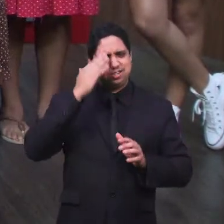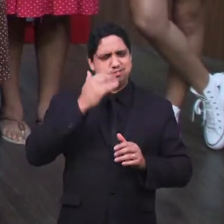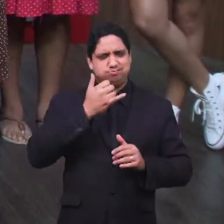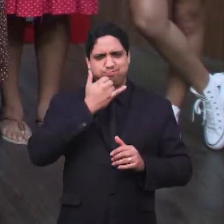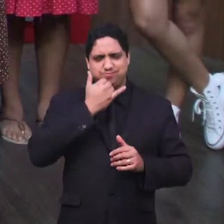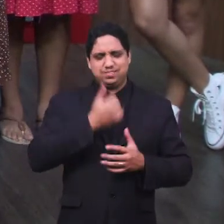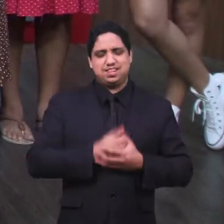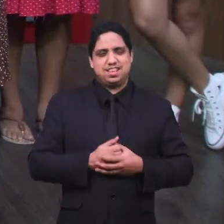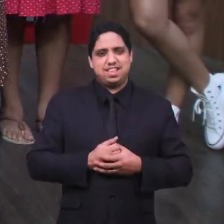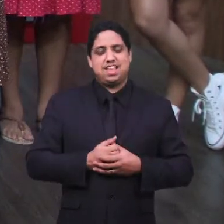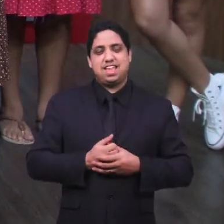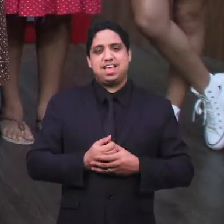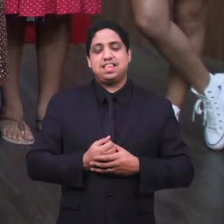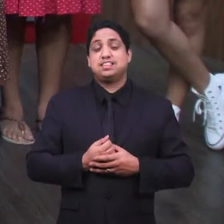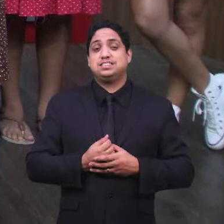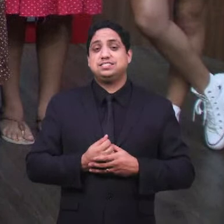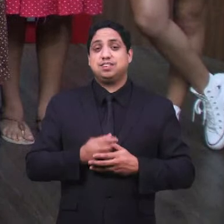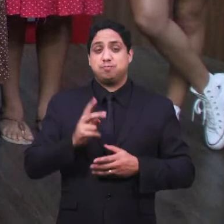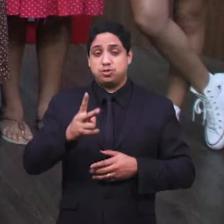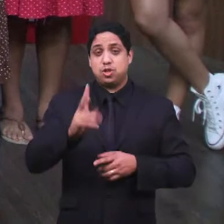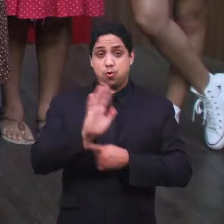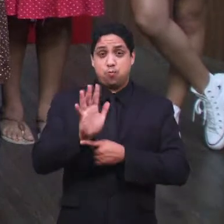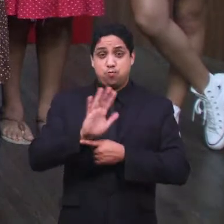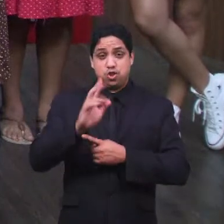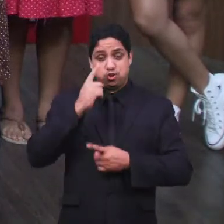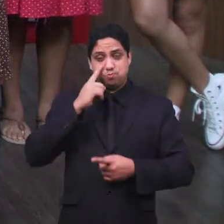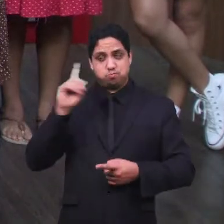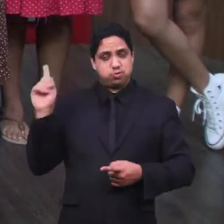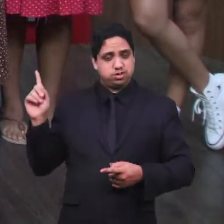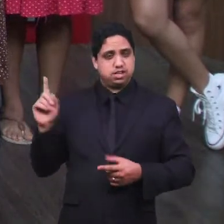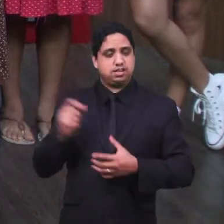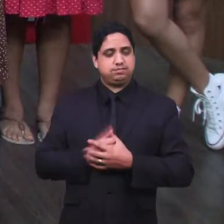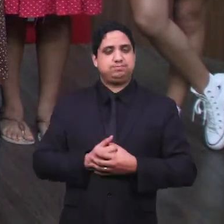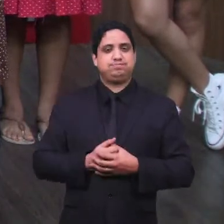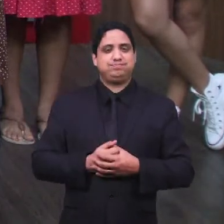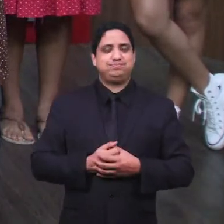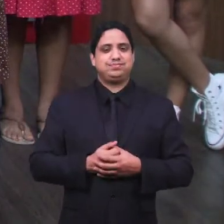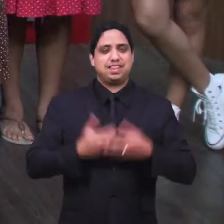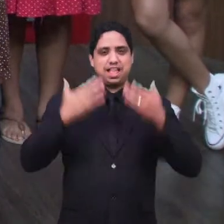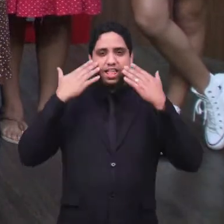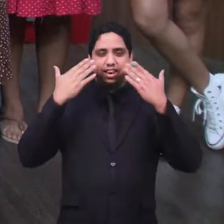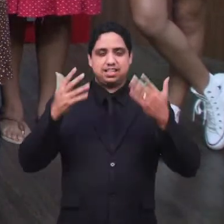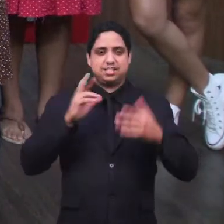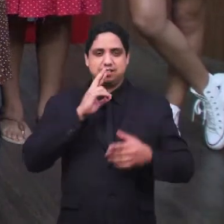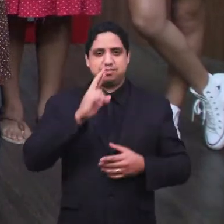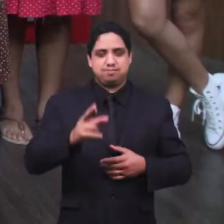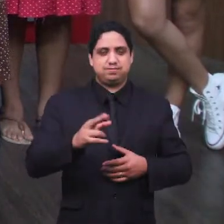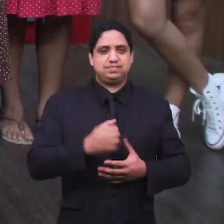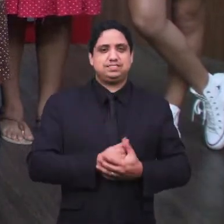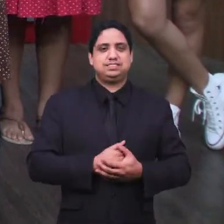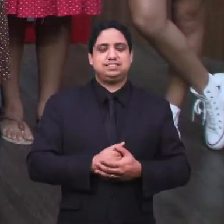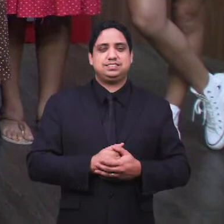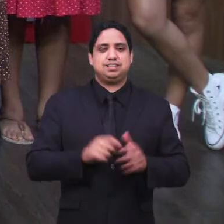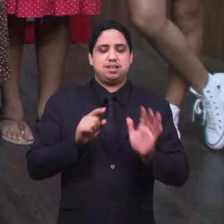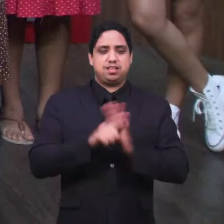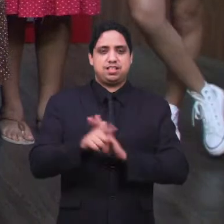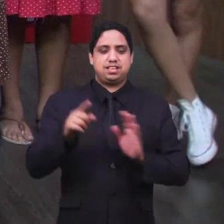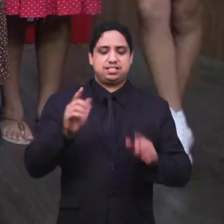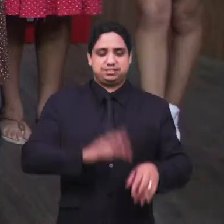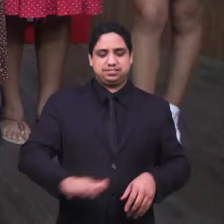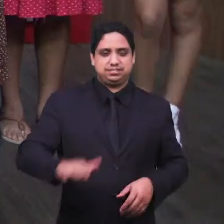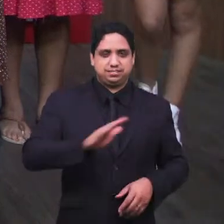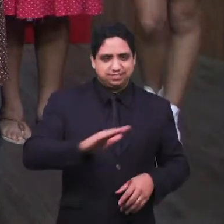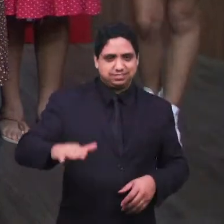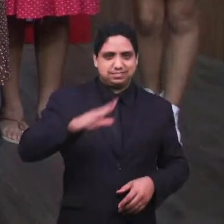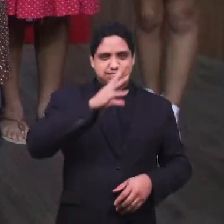estamos tendo aqui. Vamos dar agora prosseguimento com os vídeos que serão apresentados com as nossas próximas respostas da pergunta das